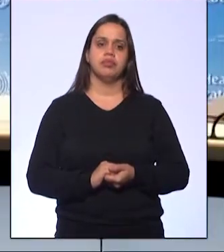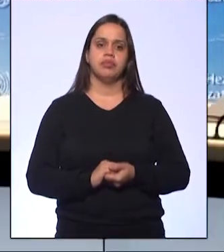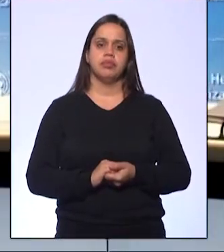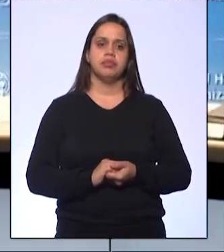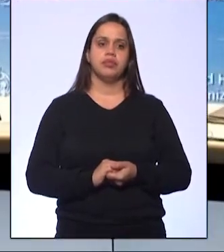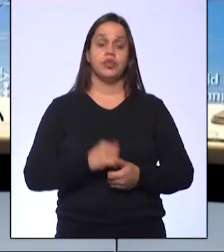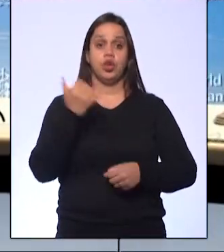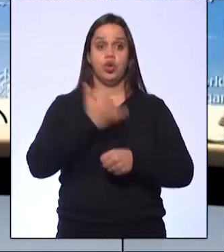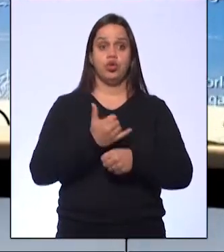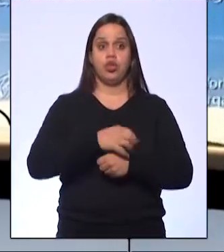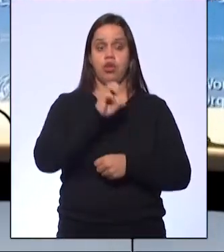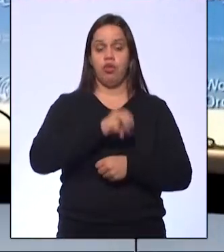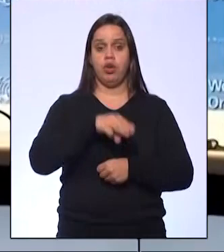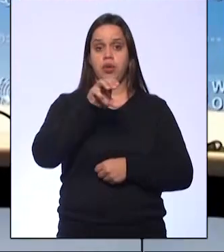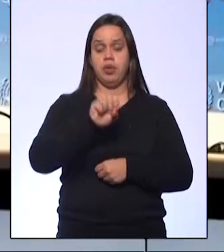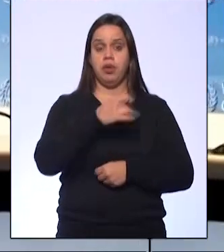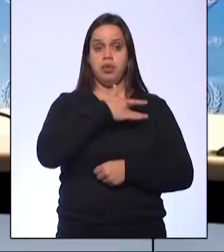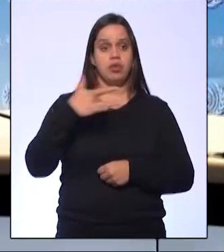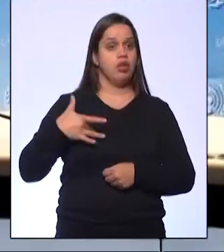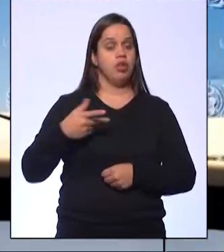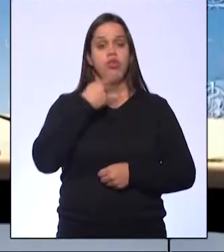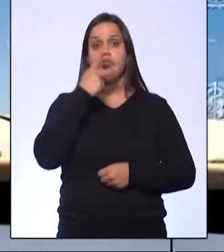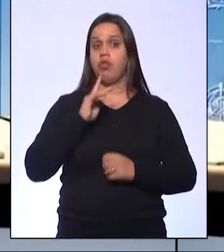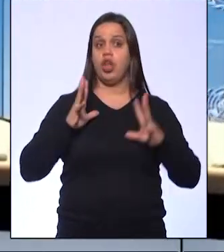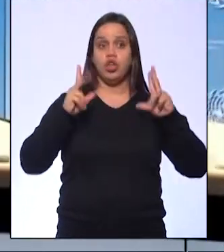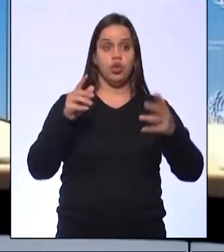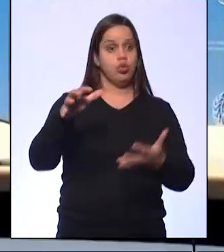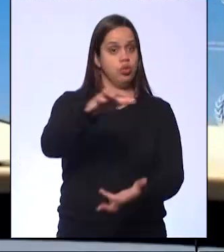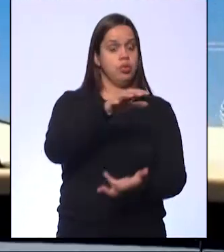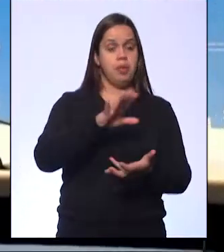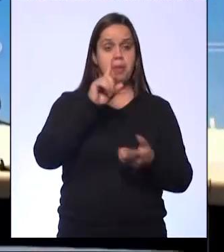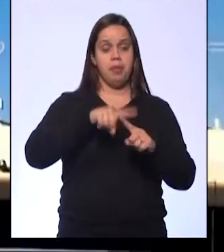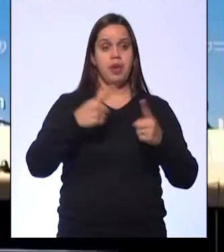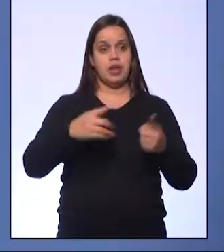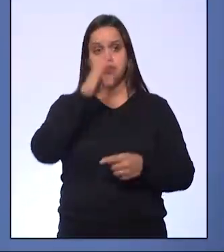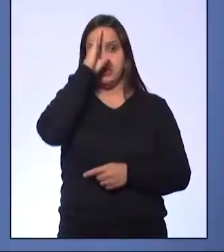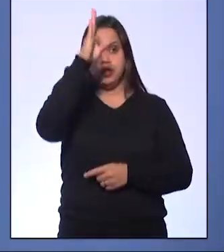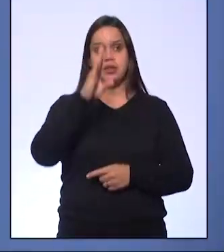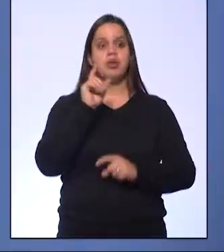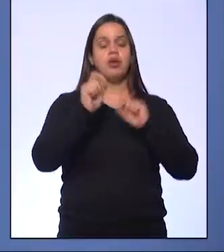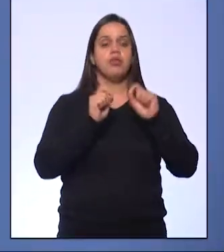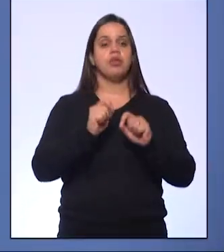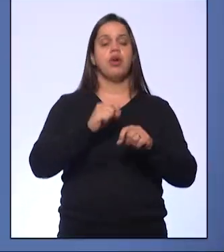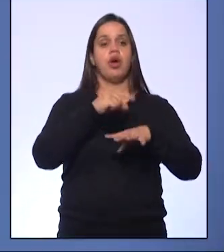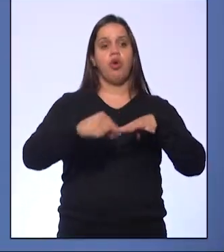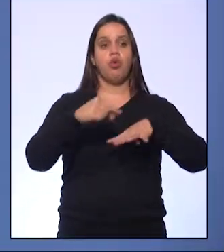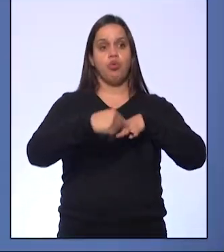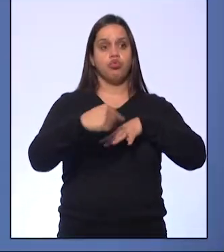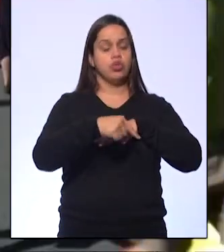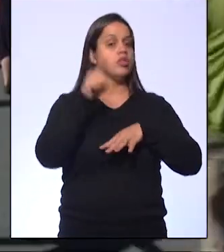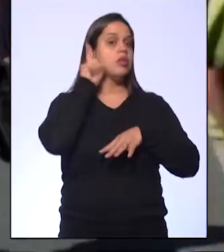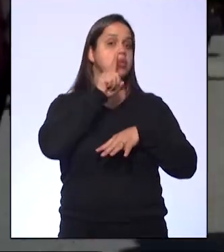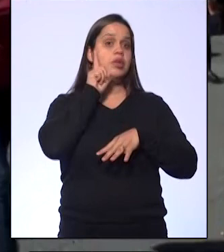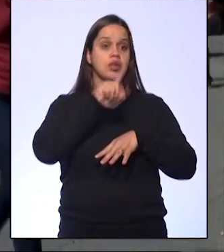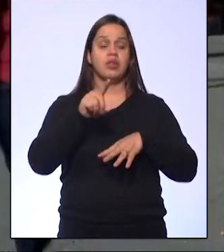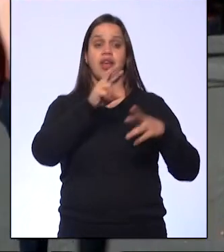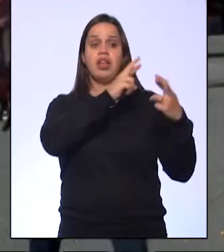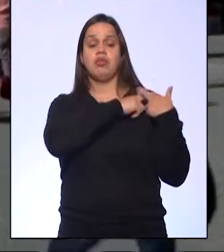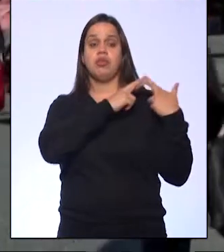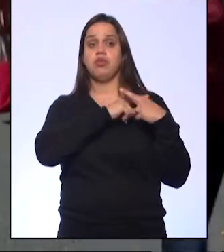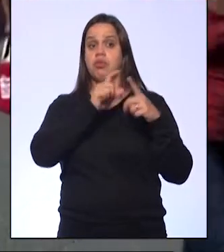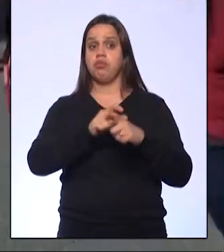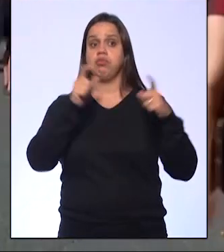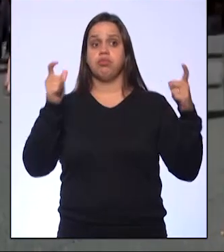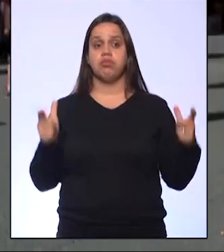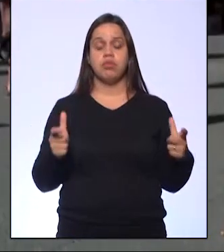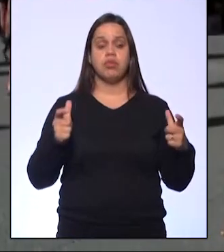O chefe da OMS se referiu a todo o planeta, mas principalmente ao continente americano, responsável pela maior parte